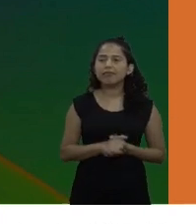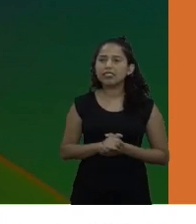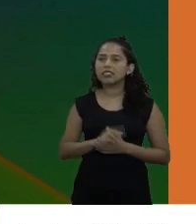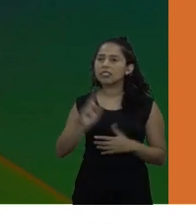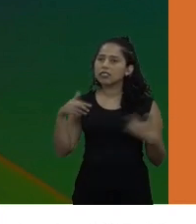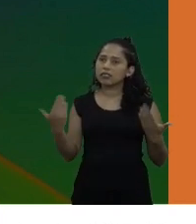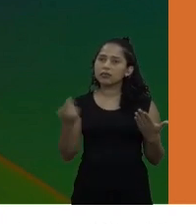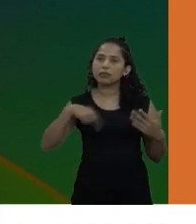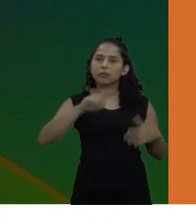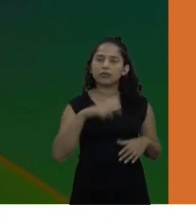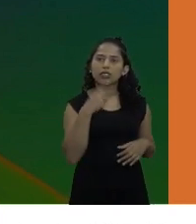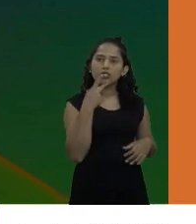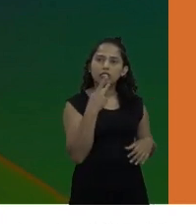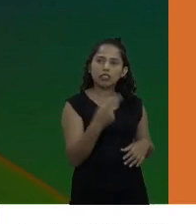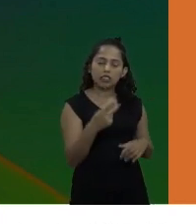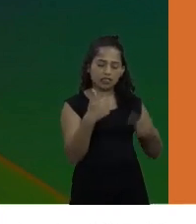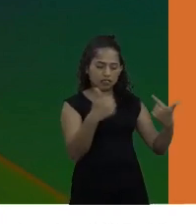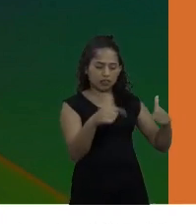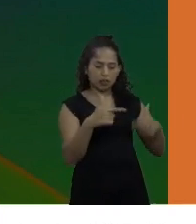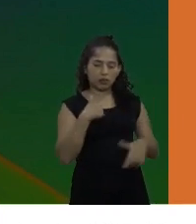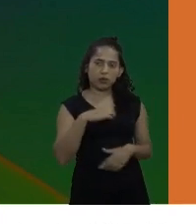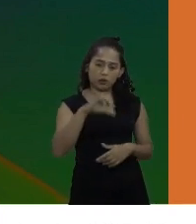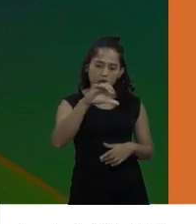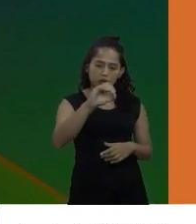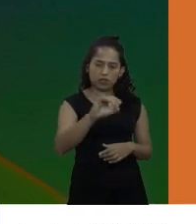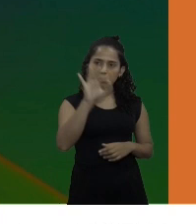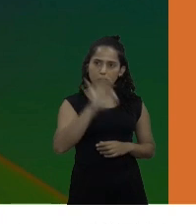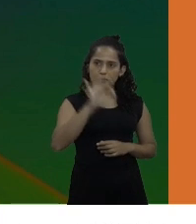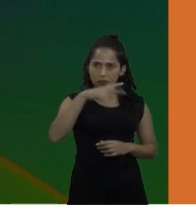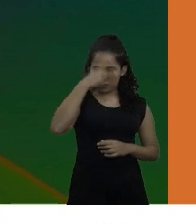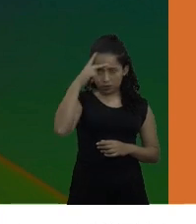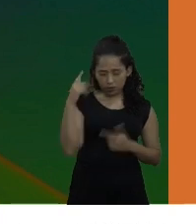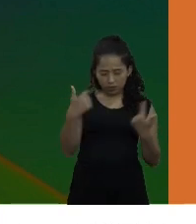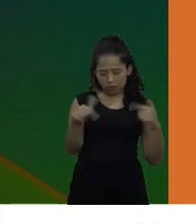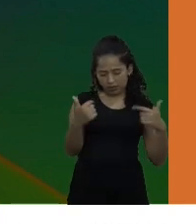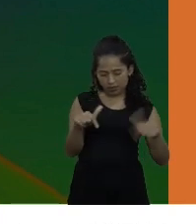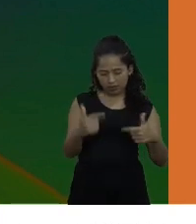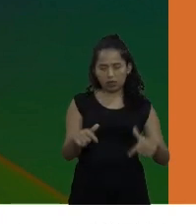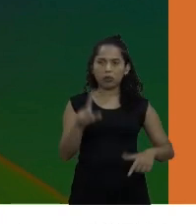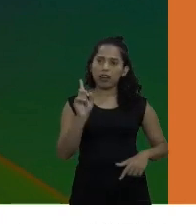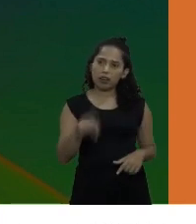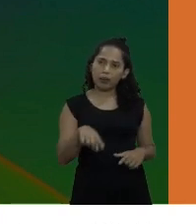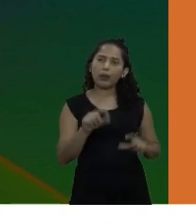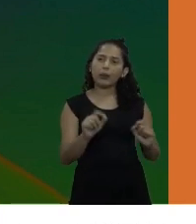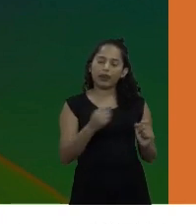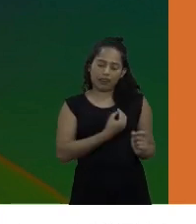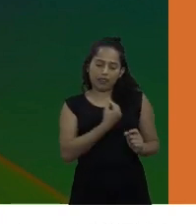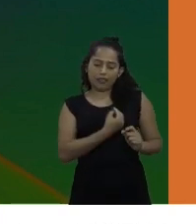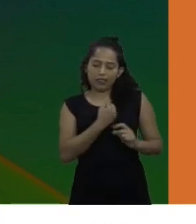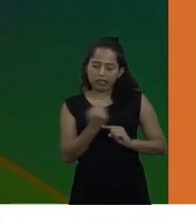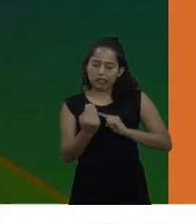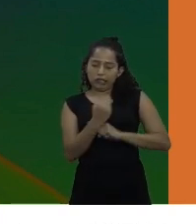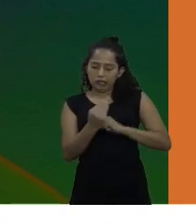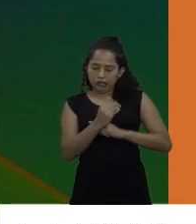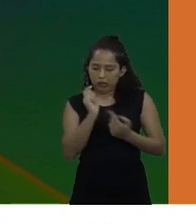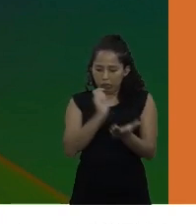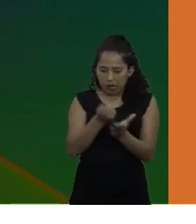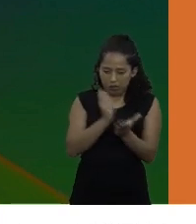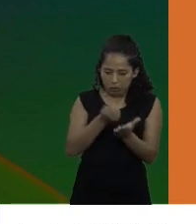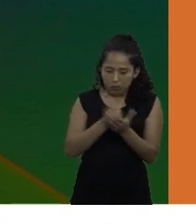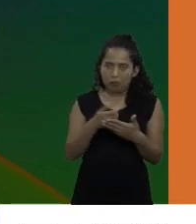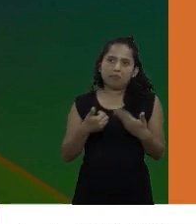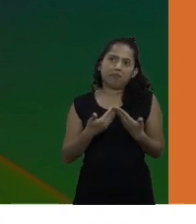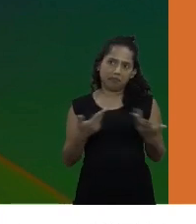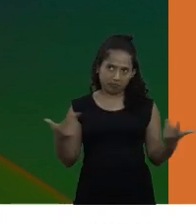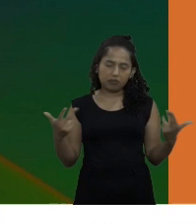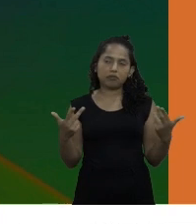falando de trabalho, eu que trabalhei, e 90% das pessoas no Brasil trabalham para subsistir, para pagar as contas no final do